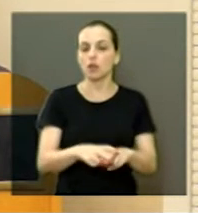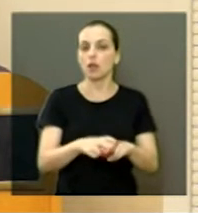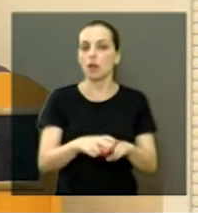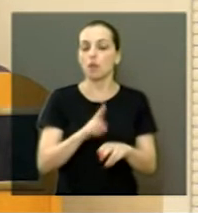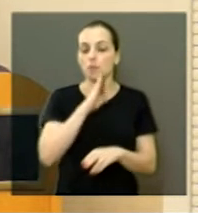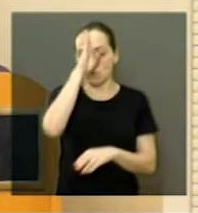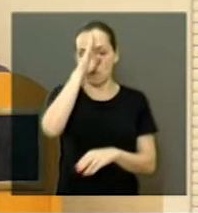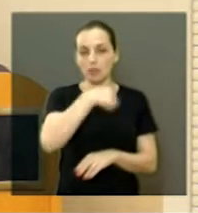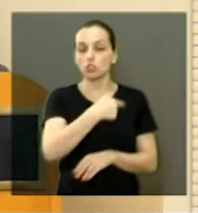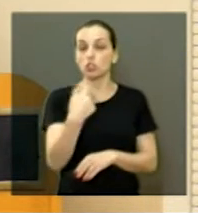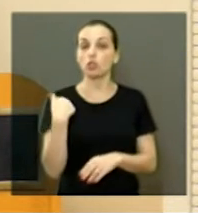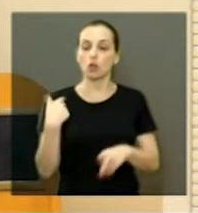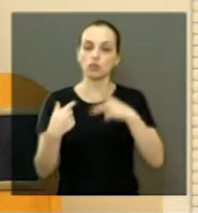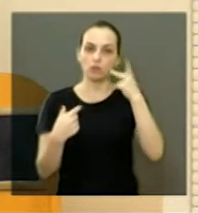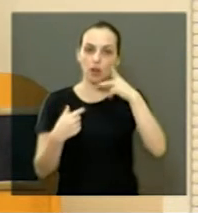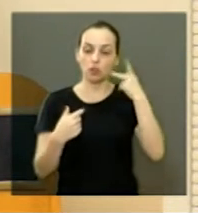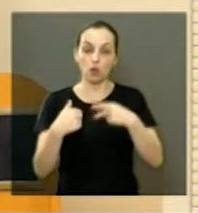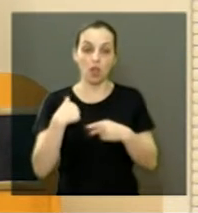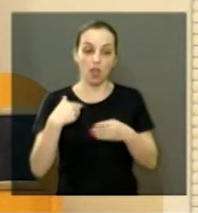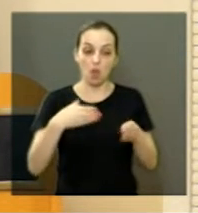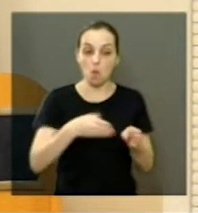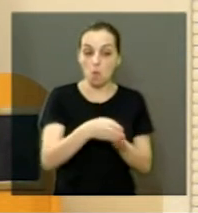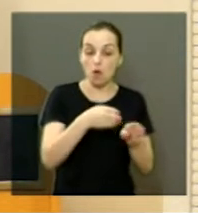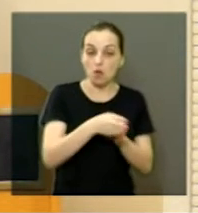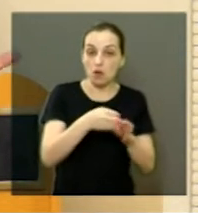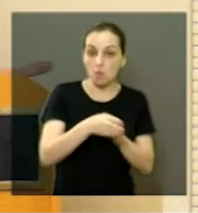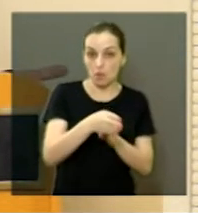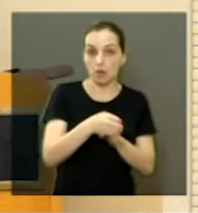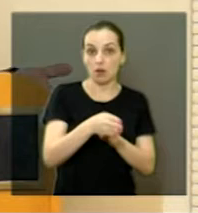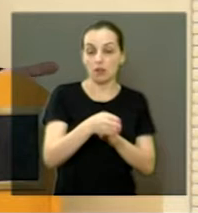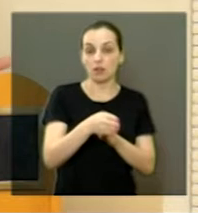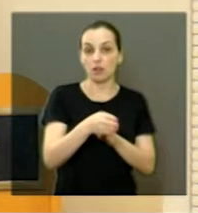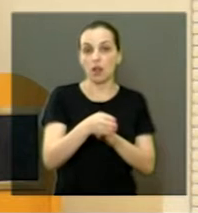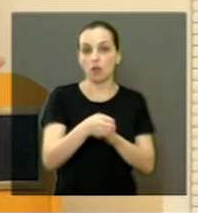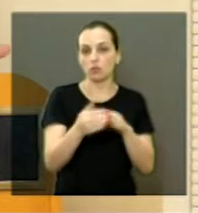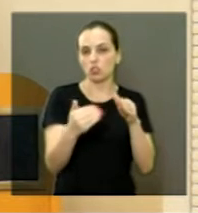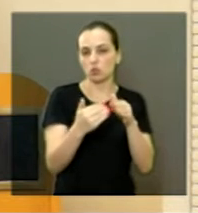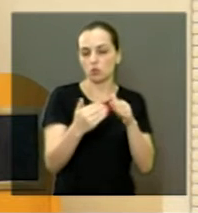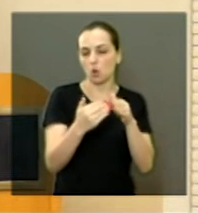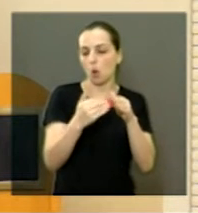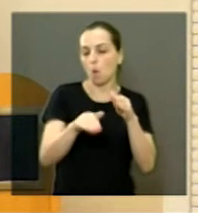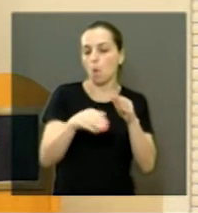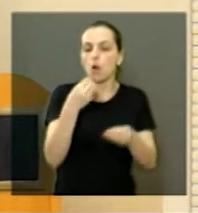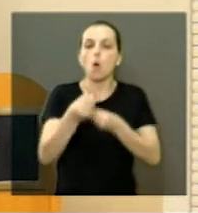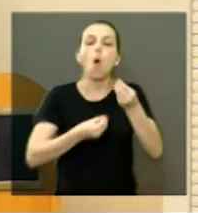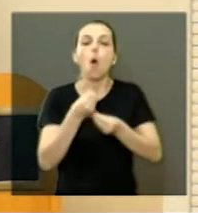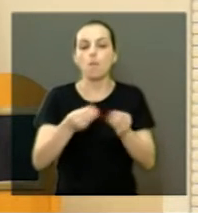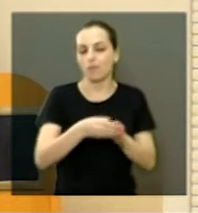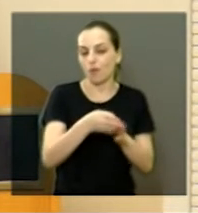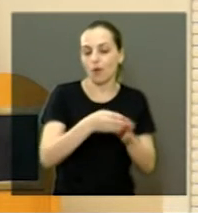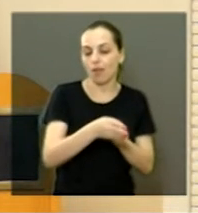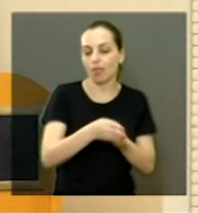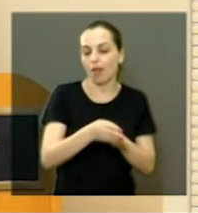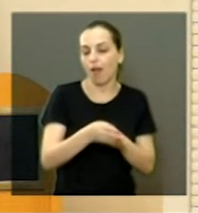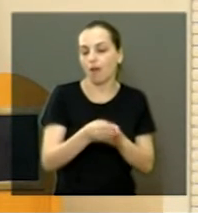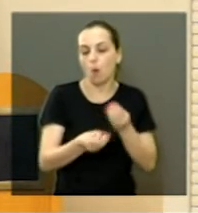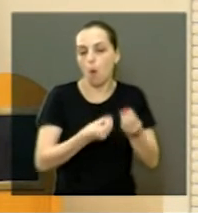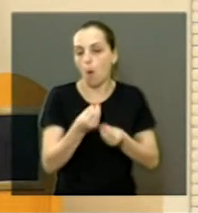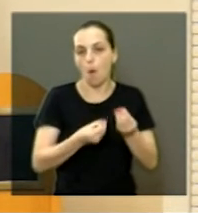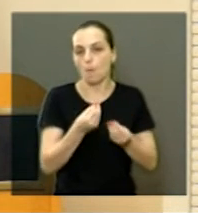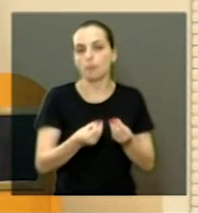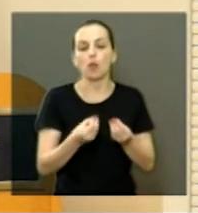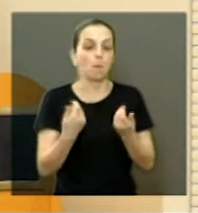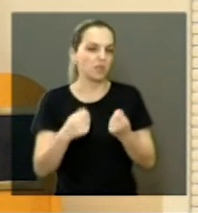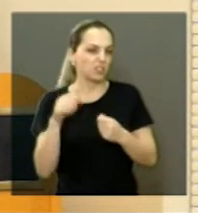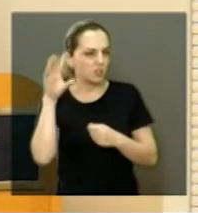vereadores se eu faço o encaminhamento eu não estou de acordo como vou fazer o encaminhamento não tem cabimento e a gente tem que ouvir isso